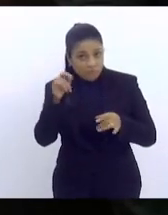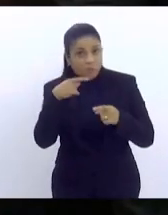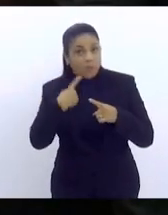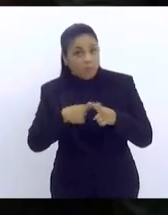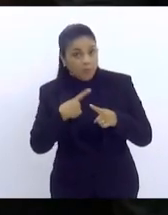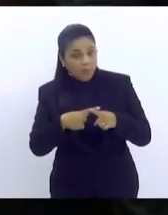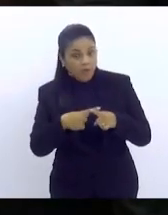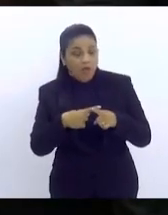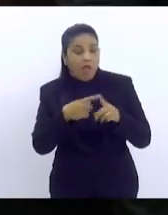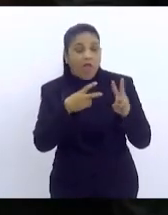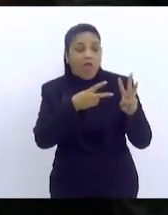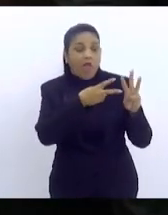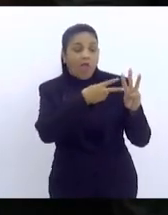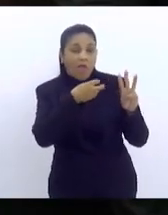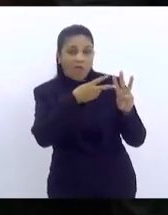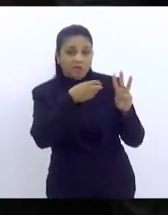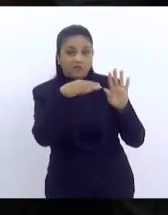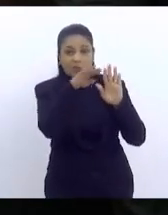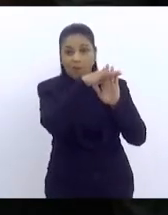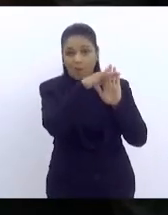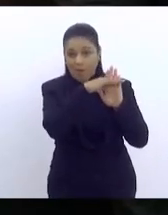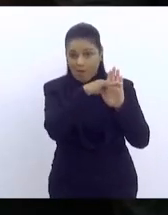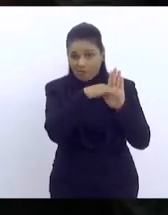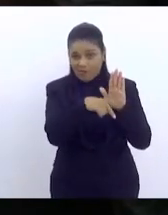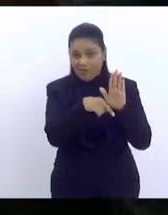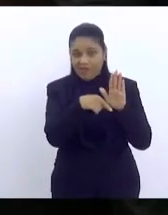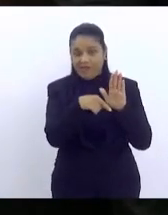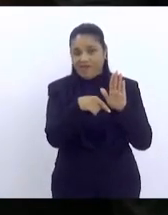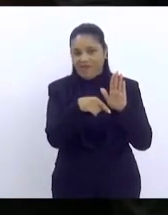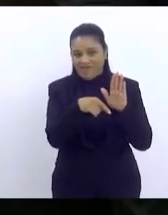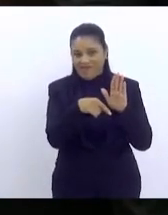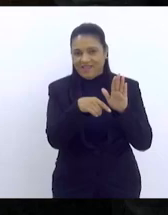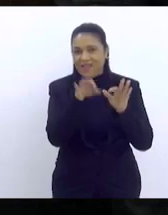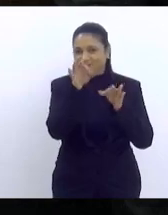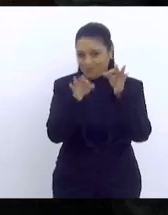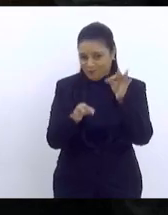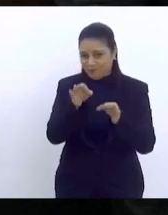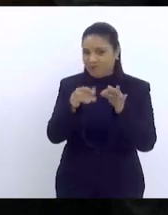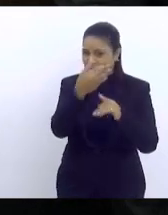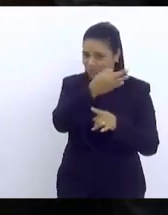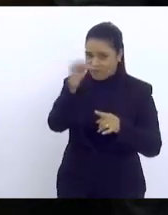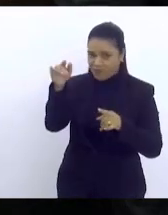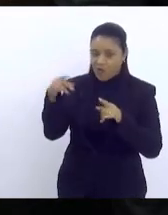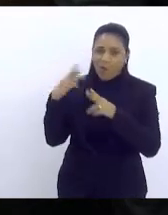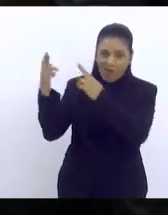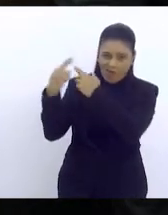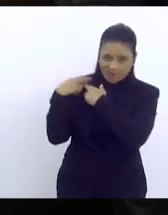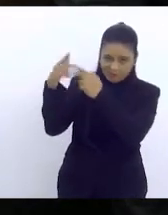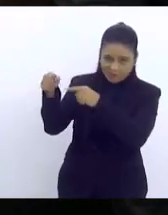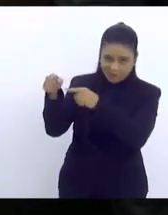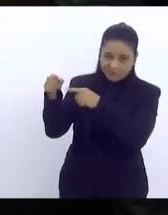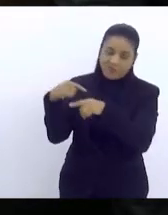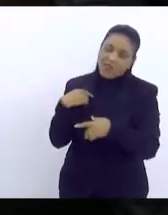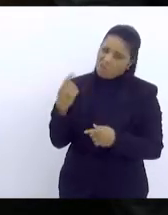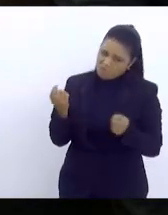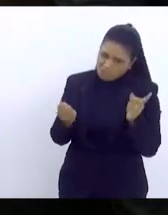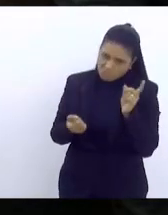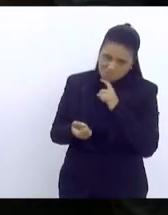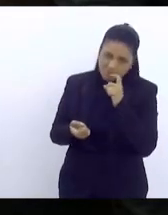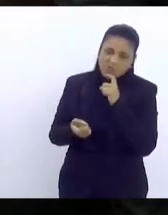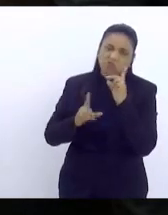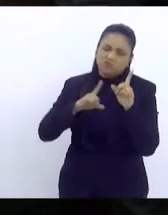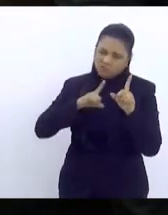por se tratar de índio da pauta indígena é atinente a justiça federal que é uma narrativa mentirosa mas já teve